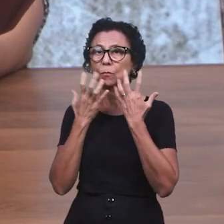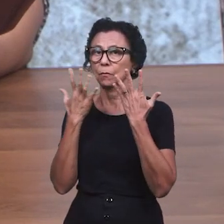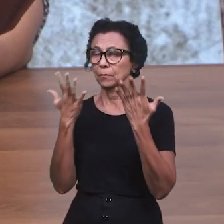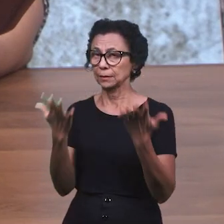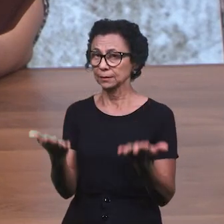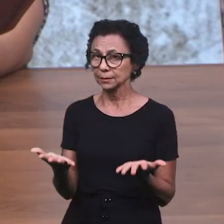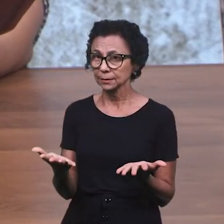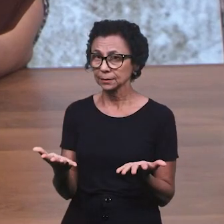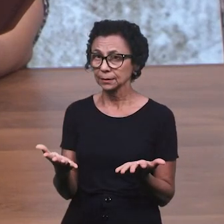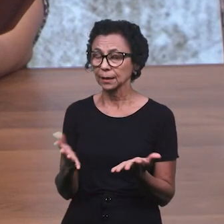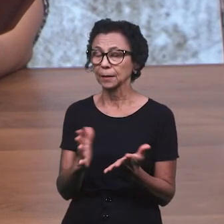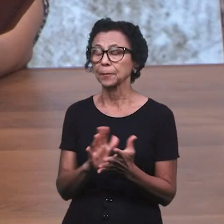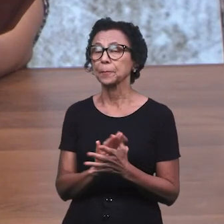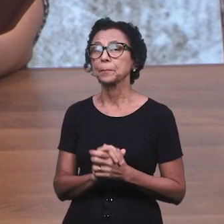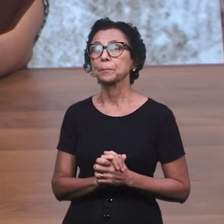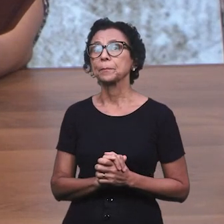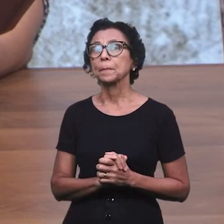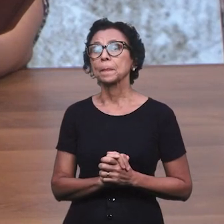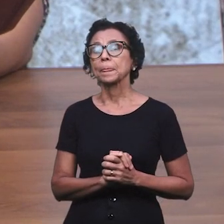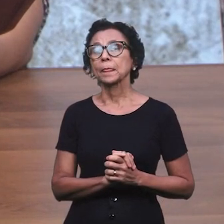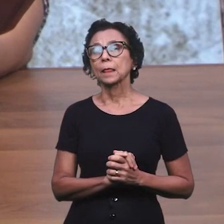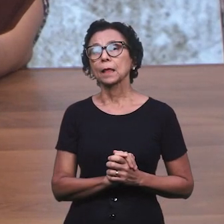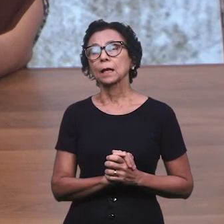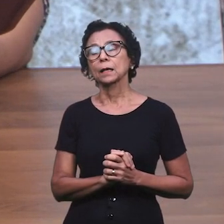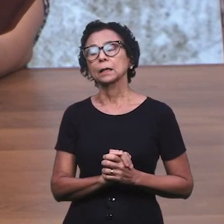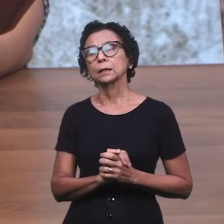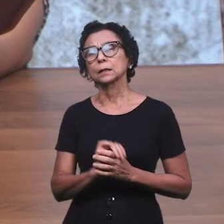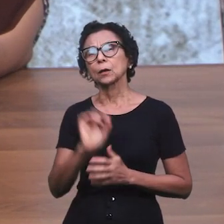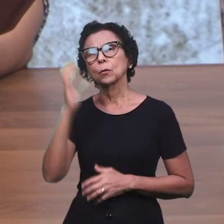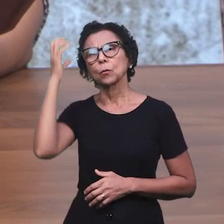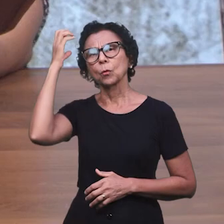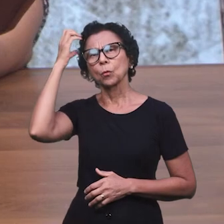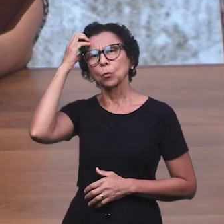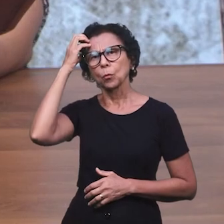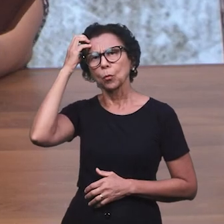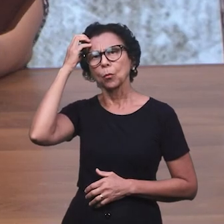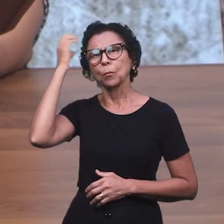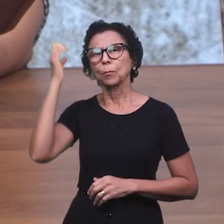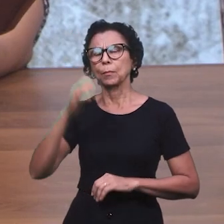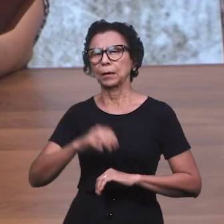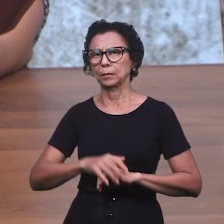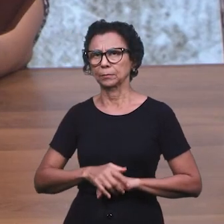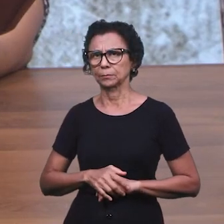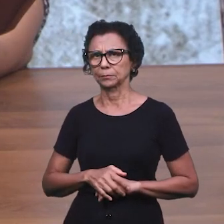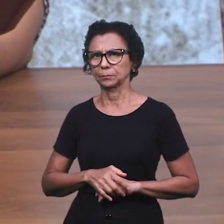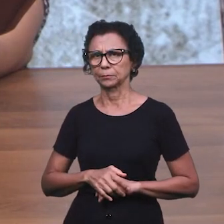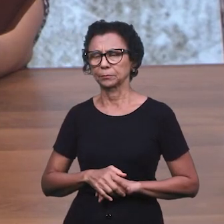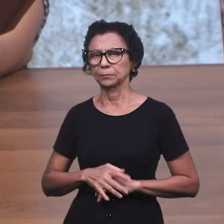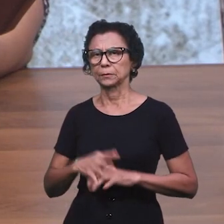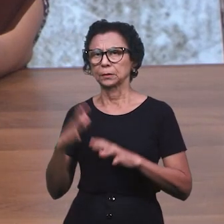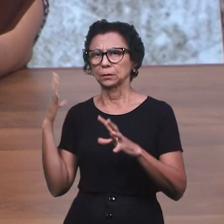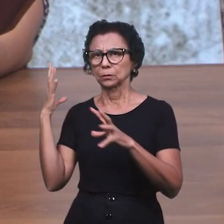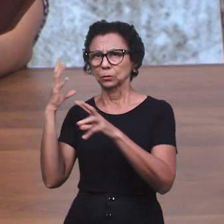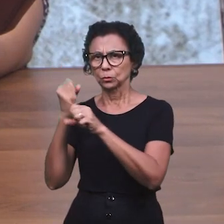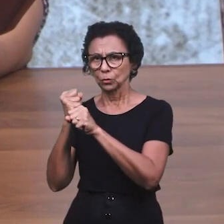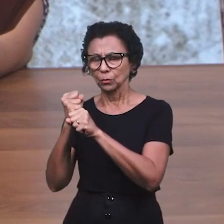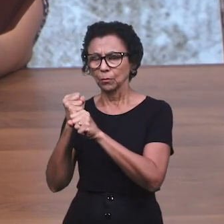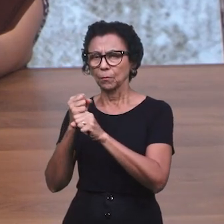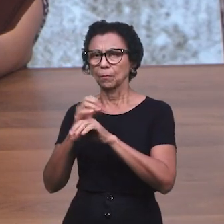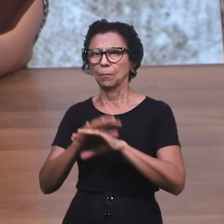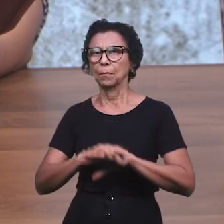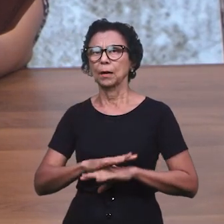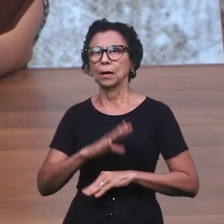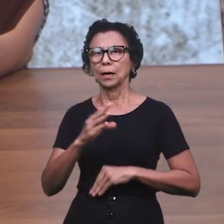Então, restituirá pela sua culpa, segundo a soma total, e lhe acrescentará o